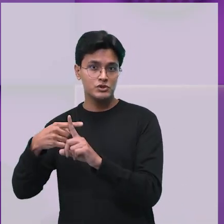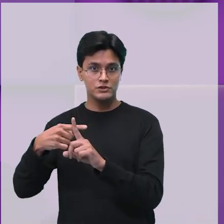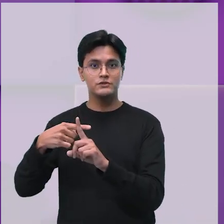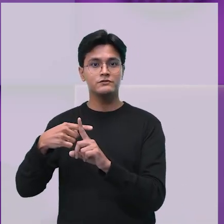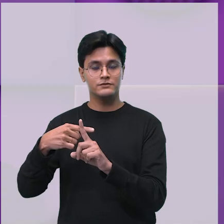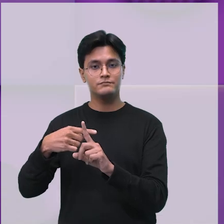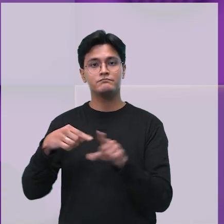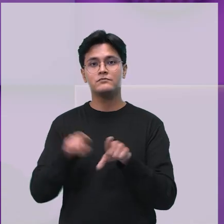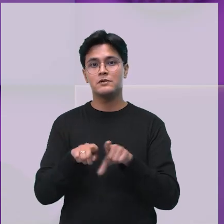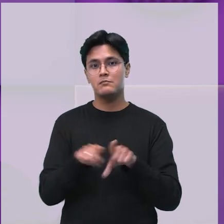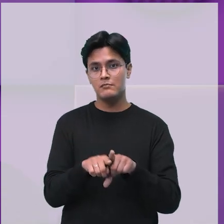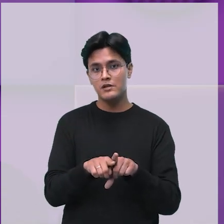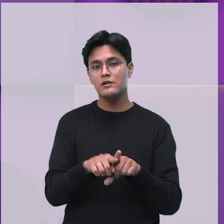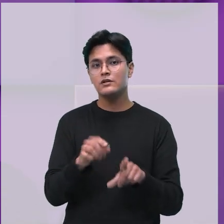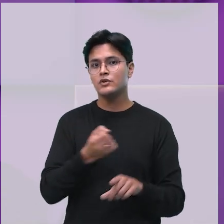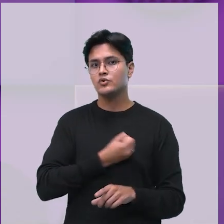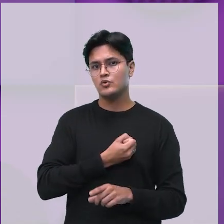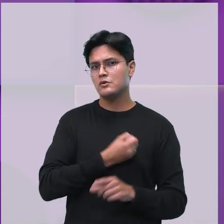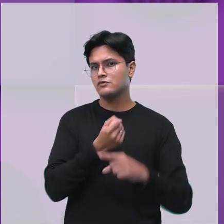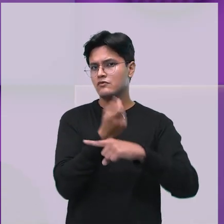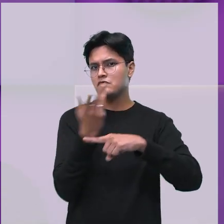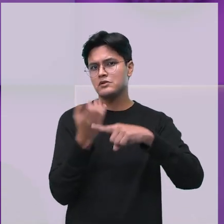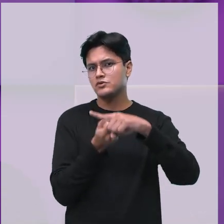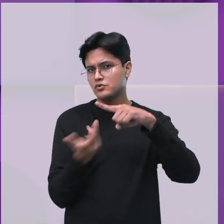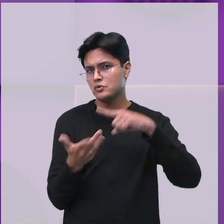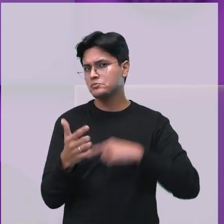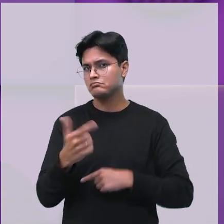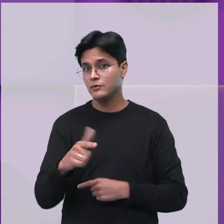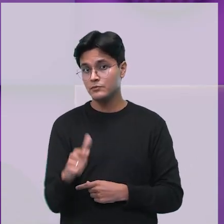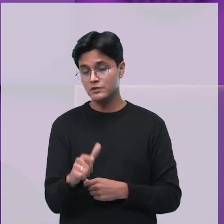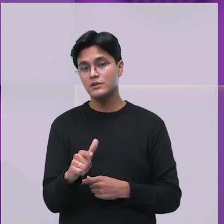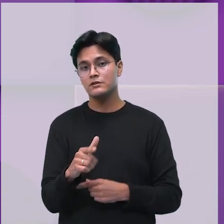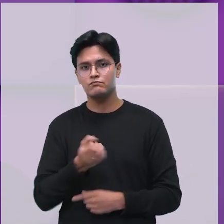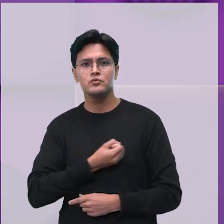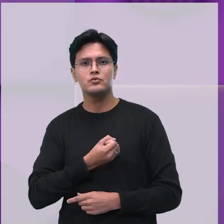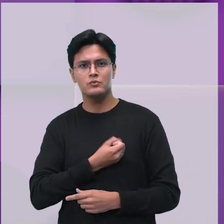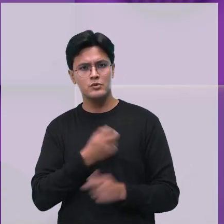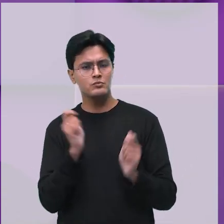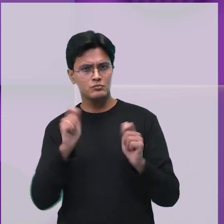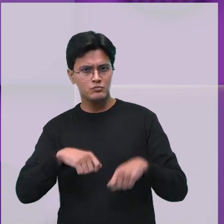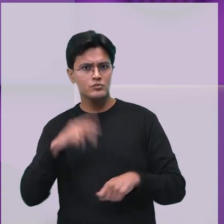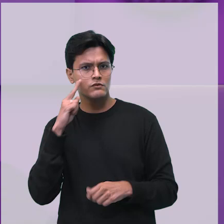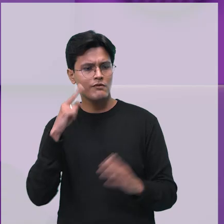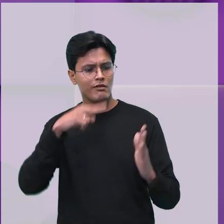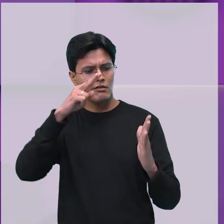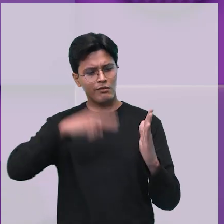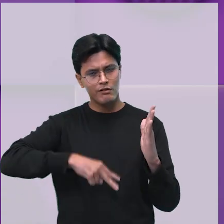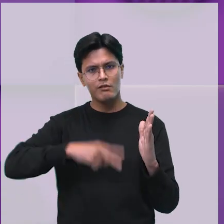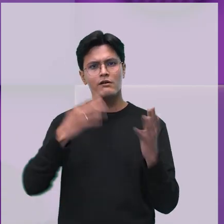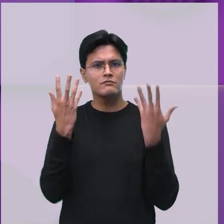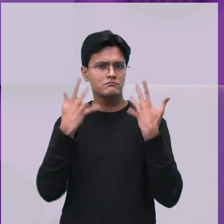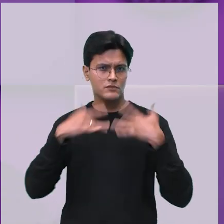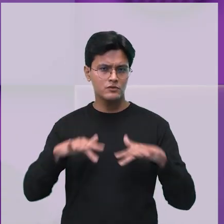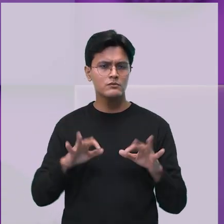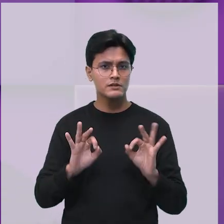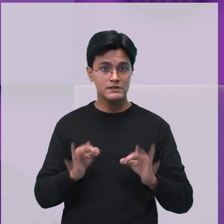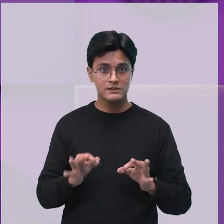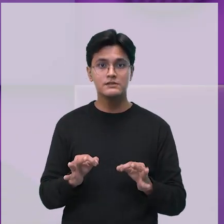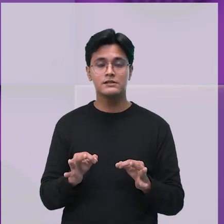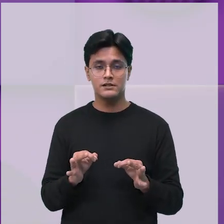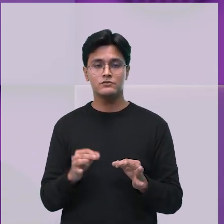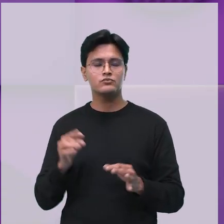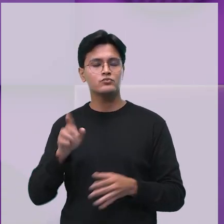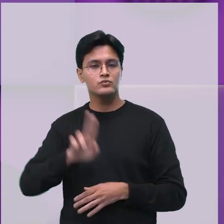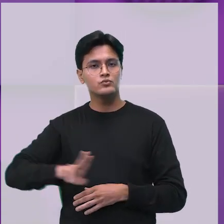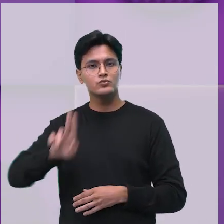eh que não possuem frações são números que a gente consegue ler de forma natural eh conforme a gente